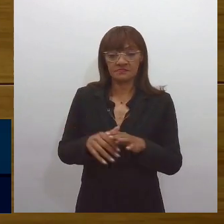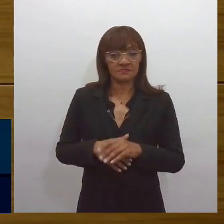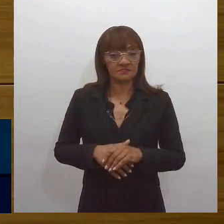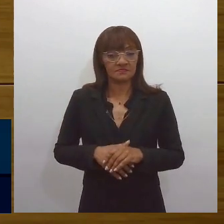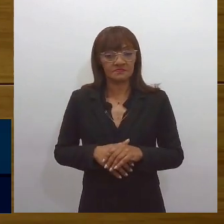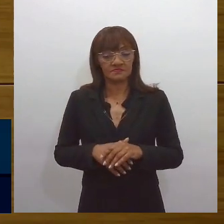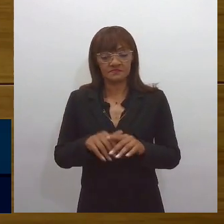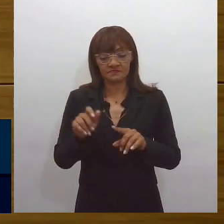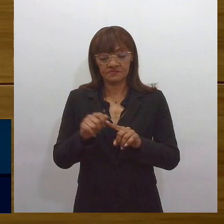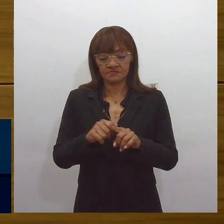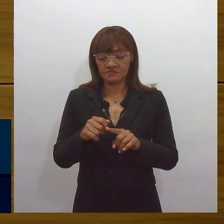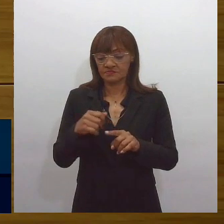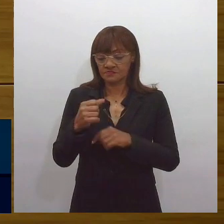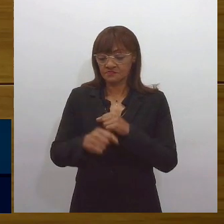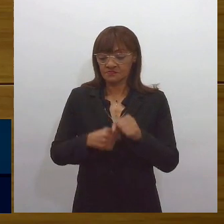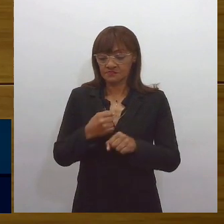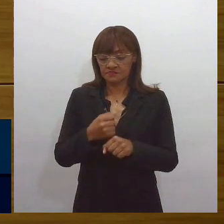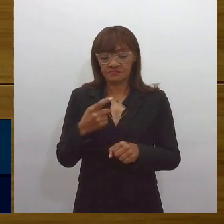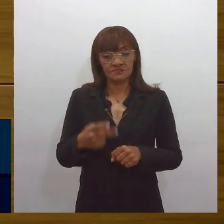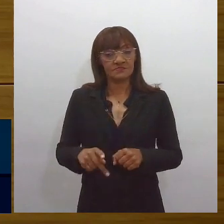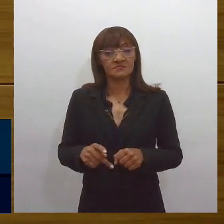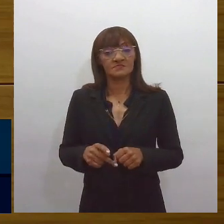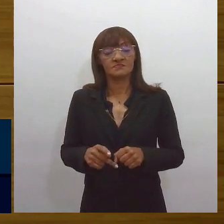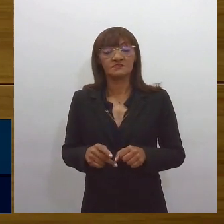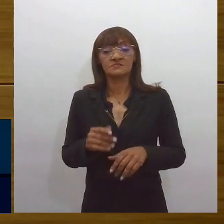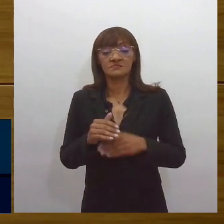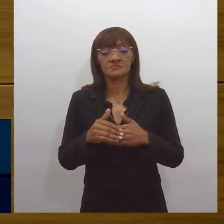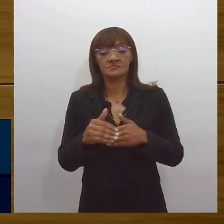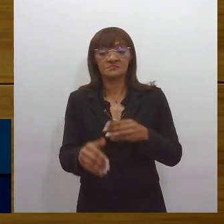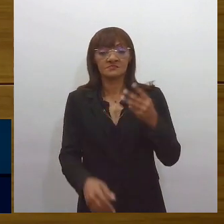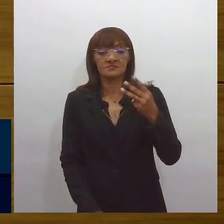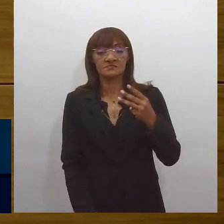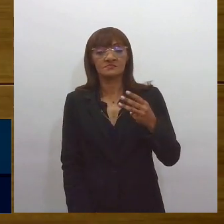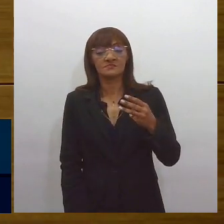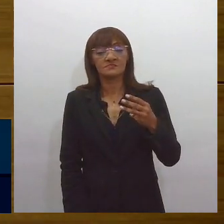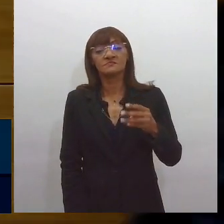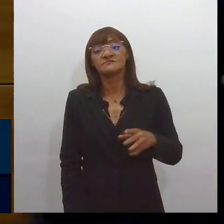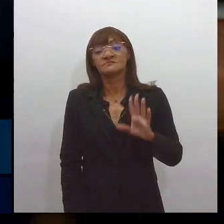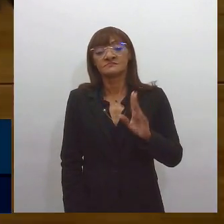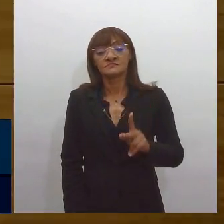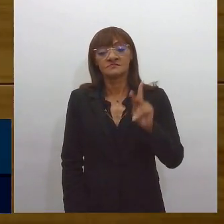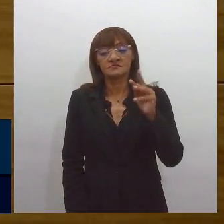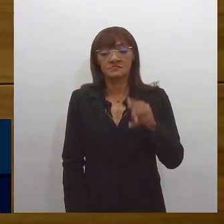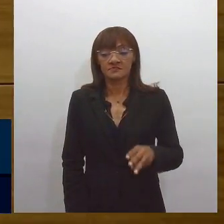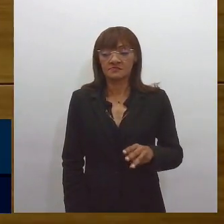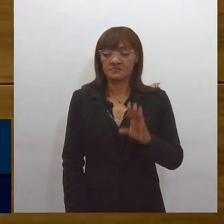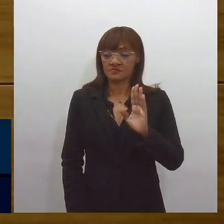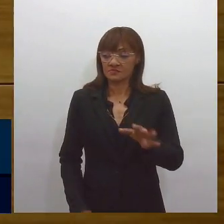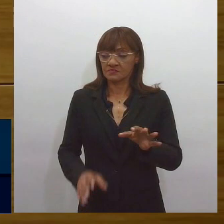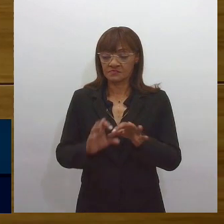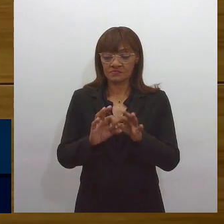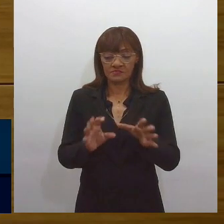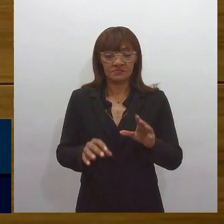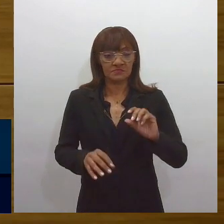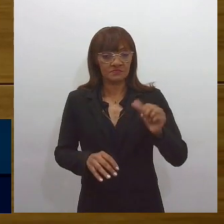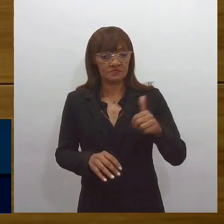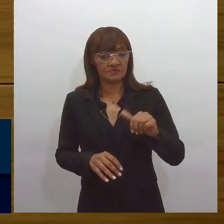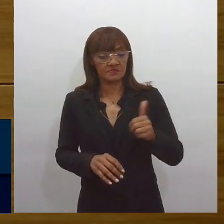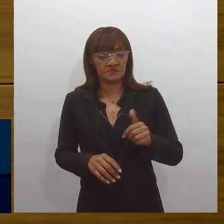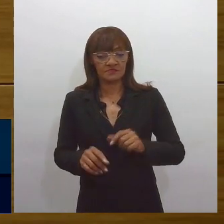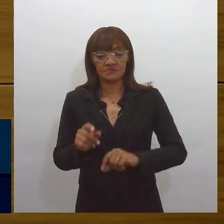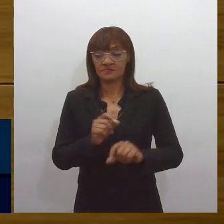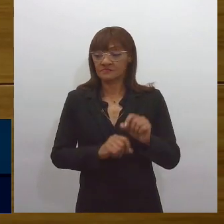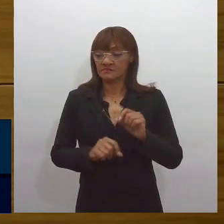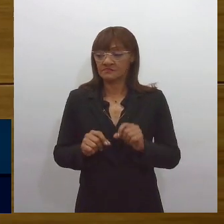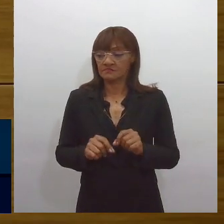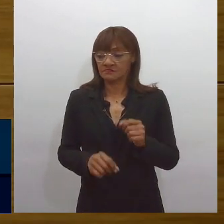mais 3 km então o cronograma do dente é liberar mais 11 km de duplicação no ano de 24 E aí nós vamos